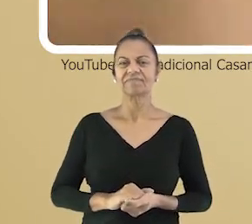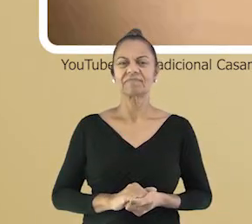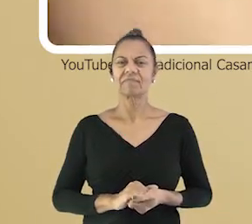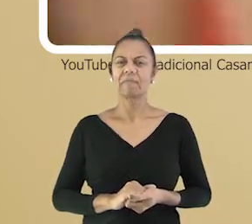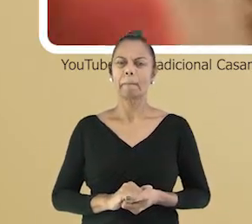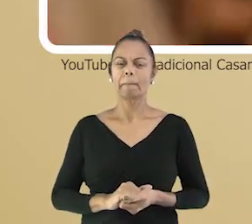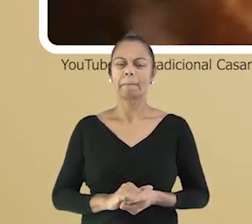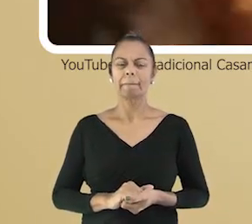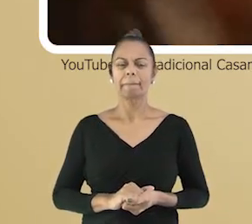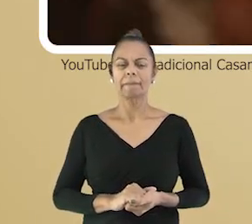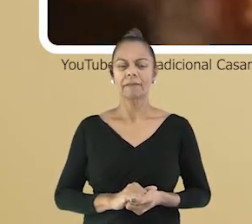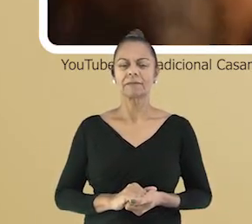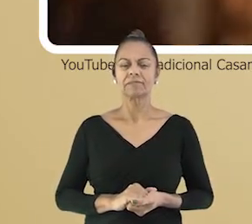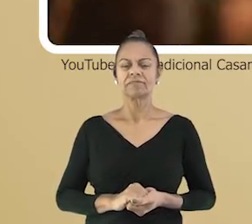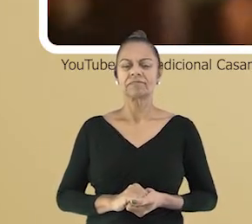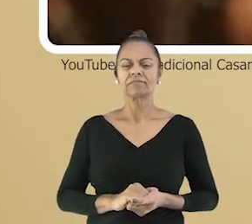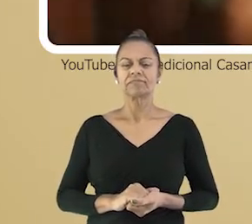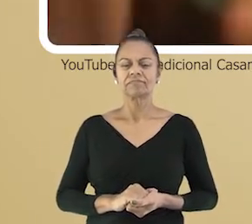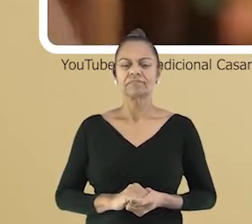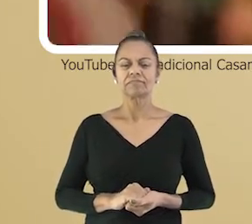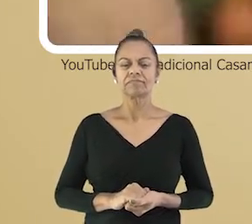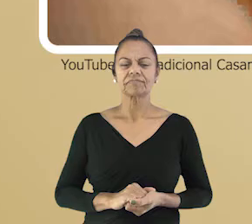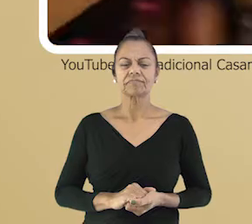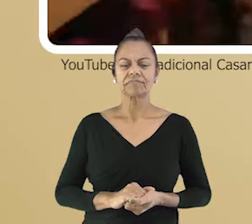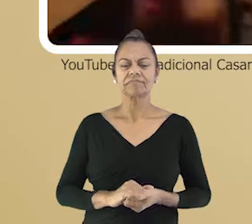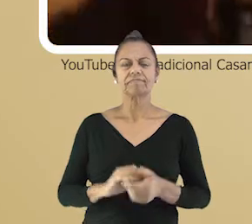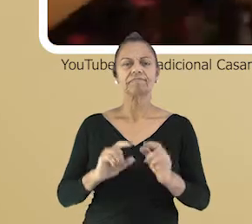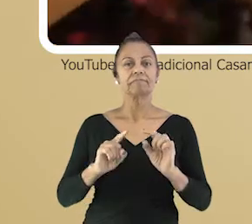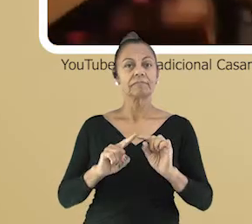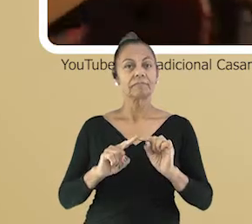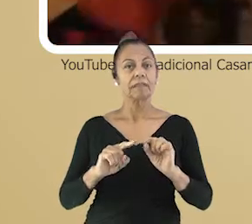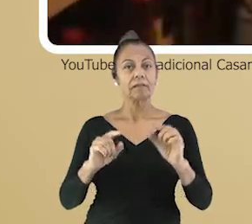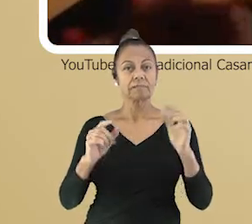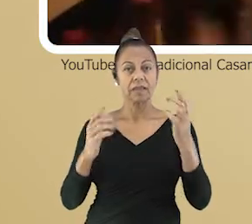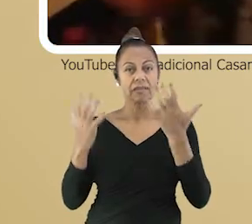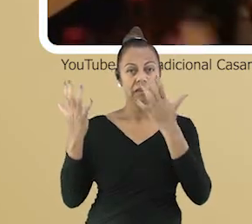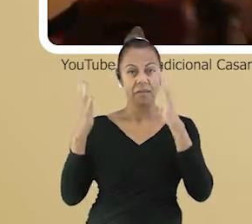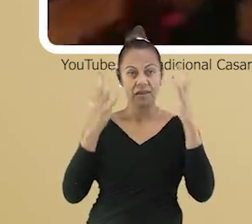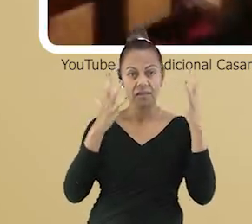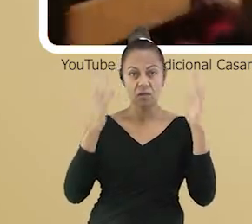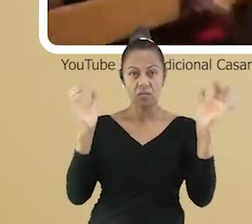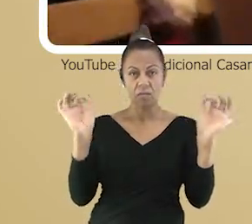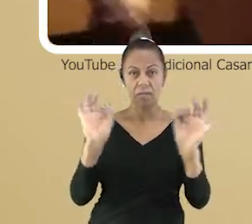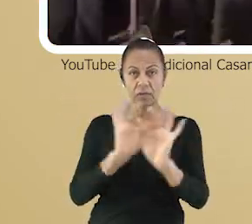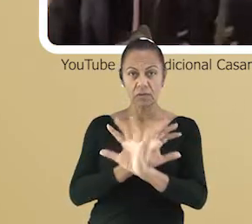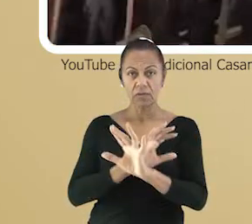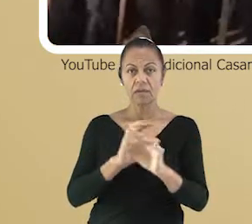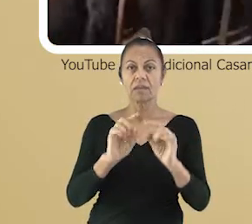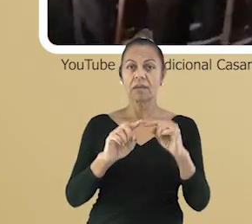seus gritos e as batidas de suas bandeiras no chão animando a festa.